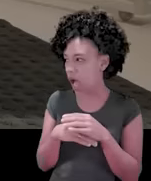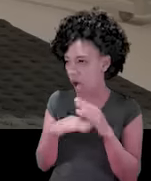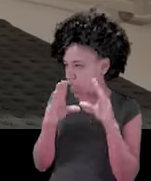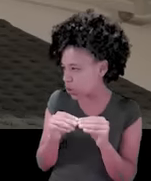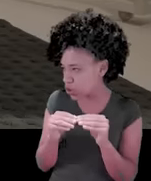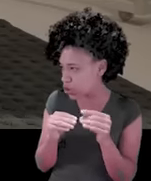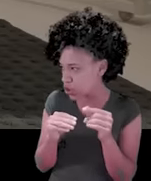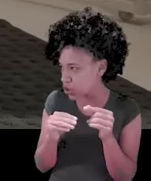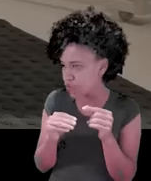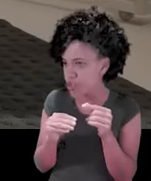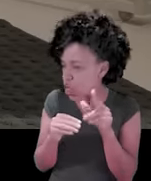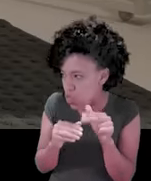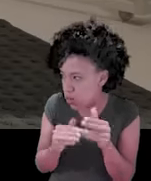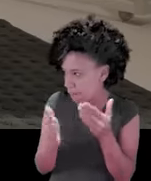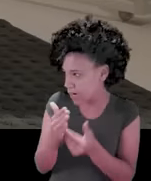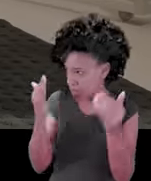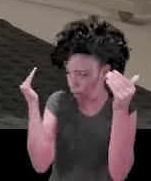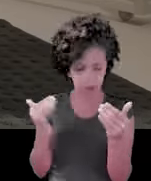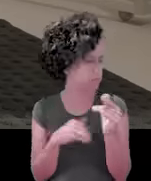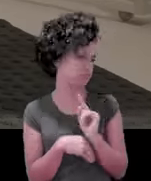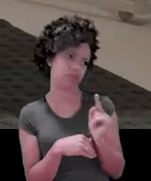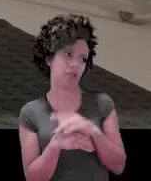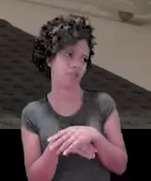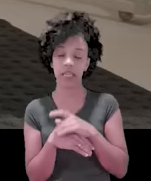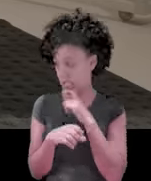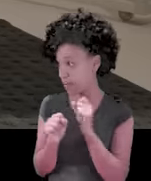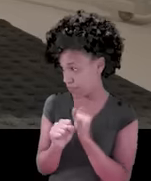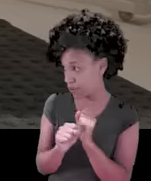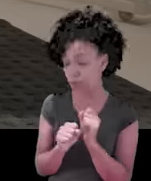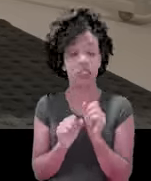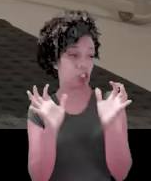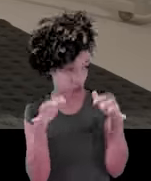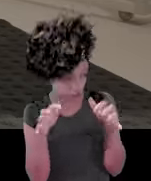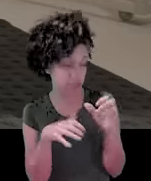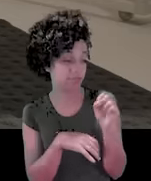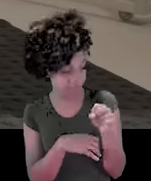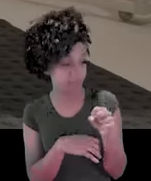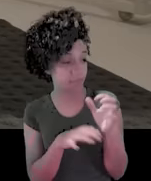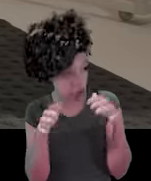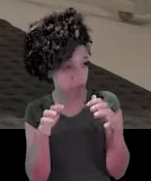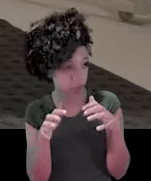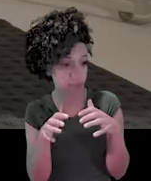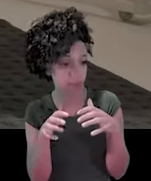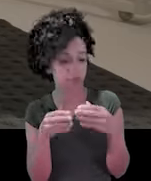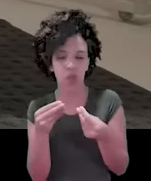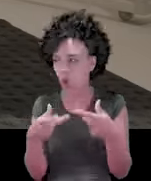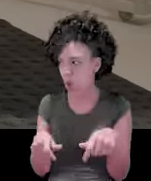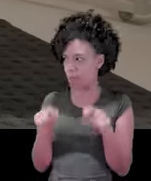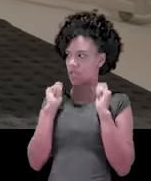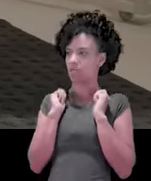você ficou sem abrigo em abrigo não mas tem fogueira já passou alguns de ar muito frio muito esses cursos Bahia é um sobre